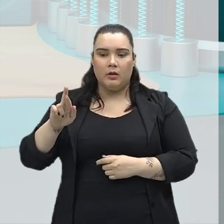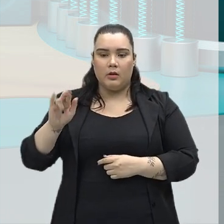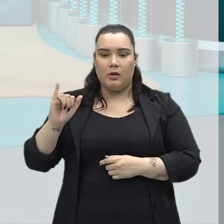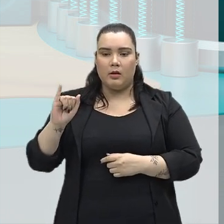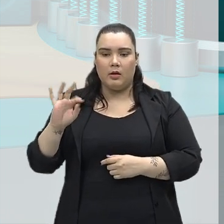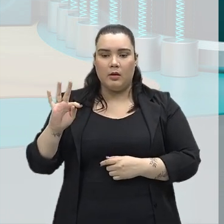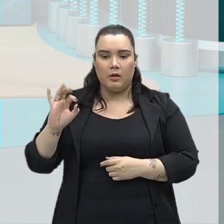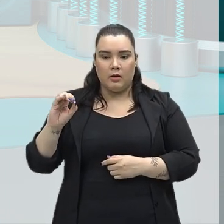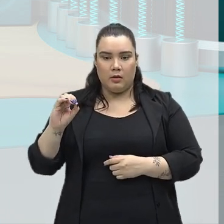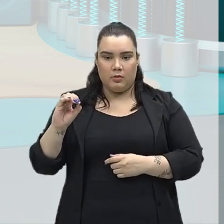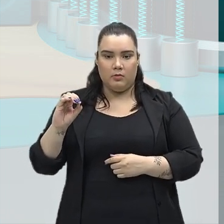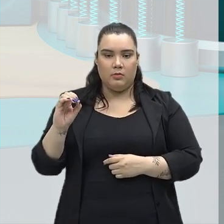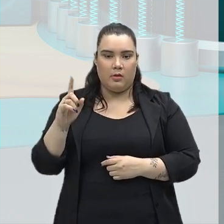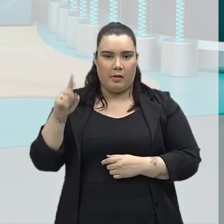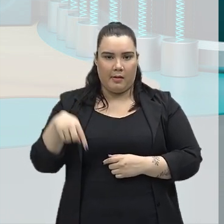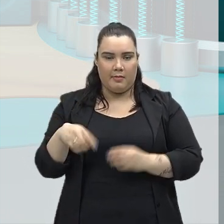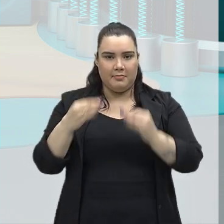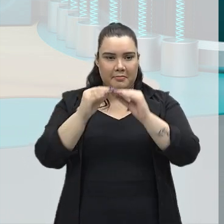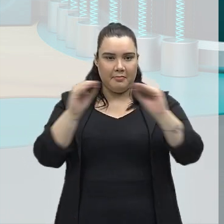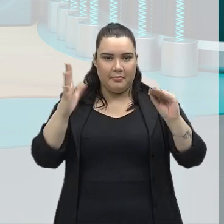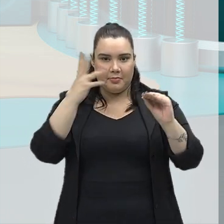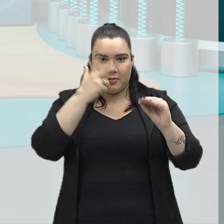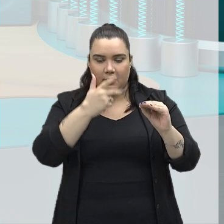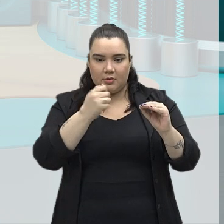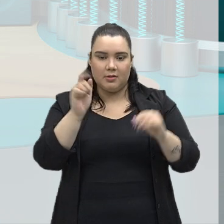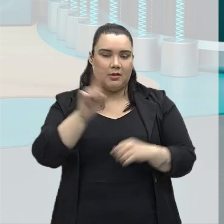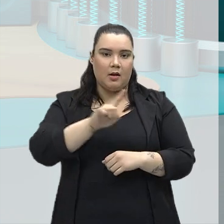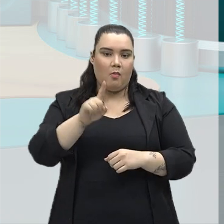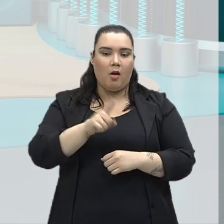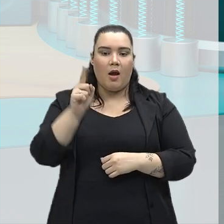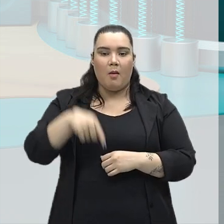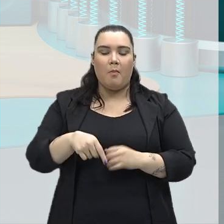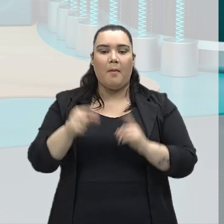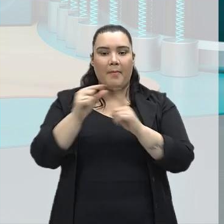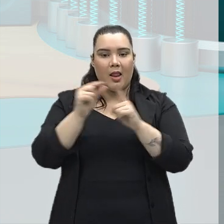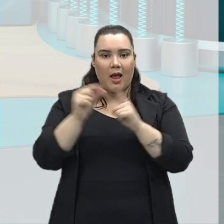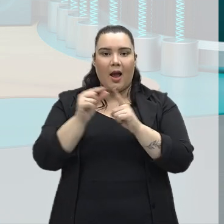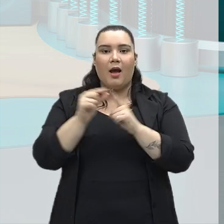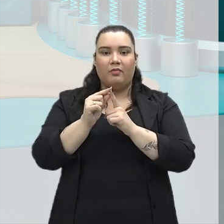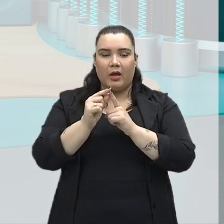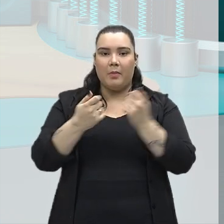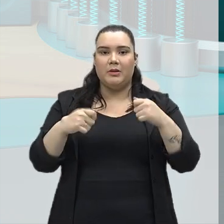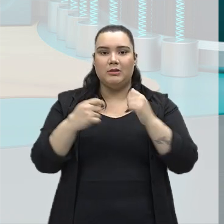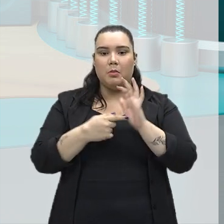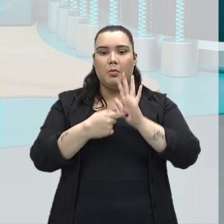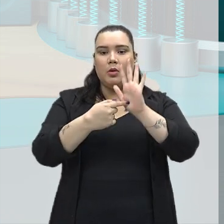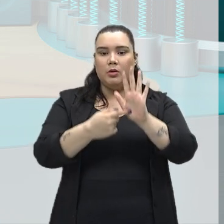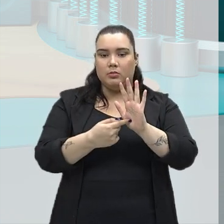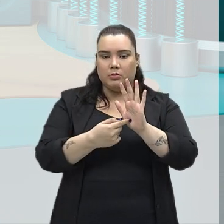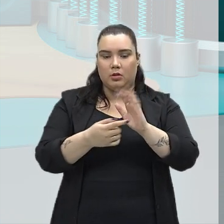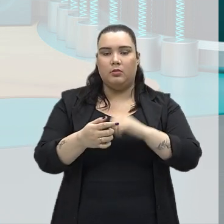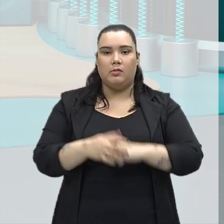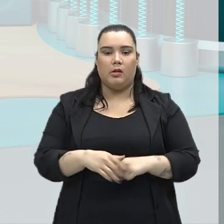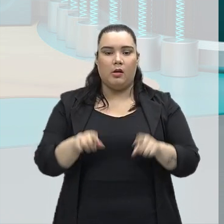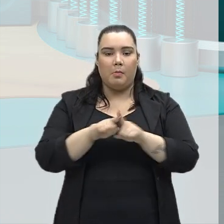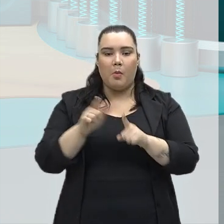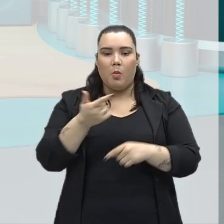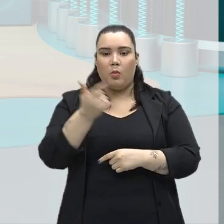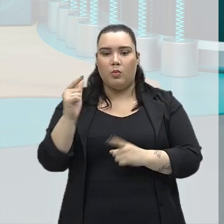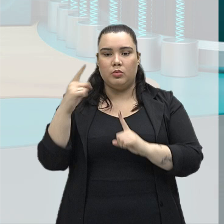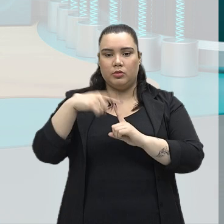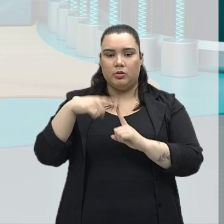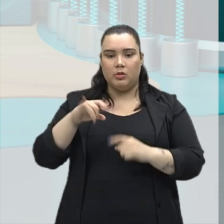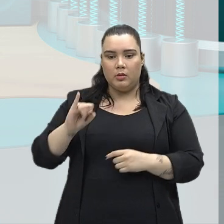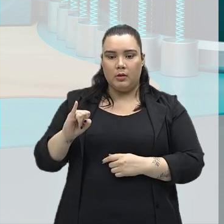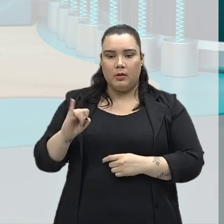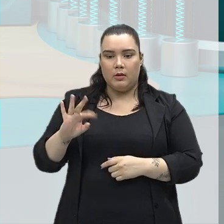negrito ali? É para enfeitar, para deixar bonitinho? Não, tem um objetivo. Palavras em itálico. Geralmente, palavras